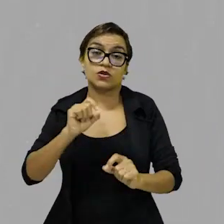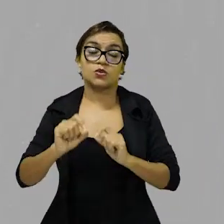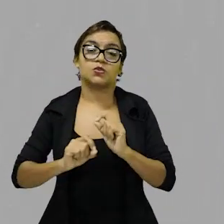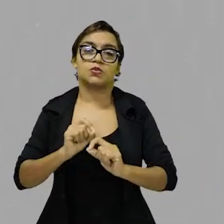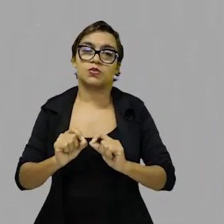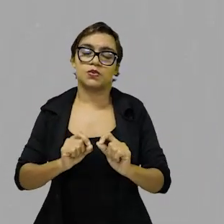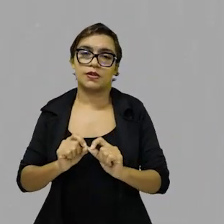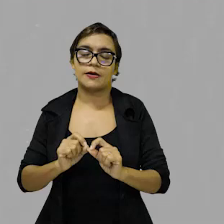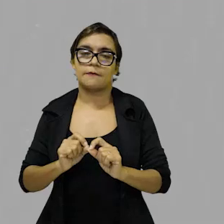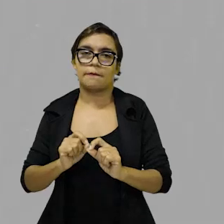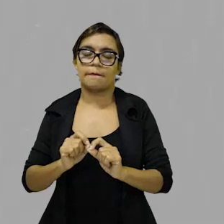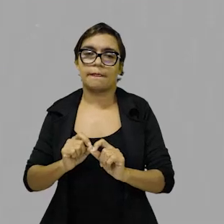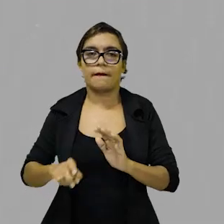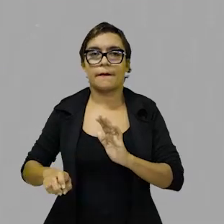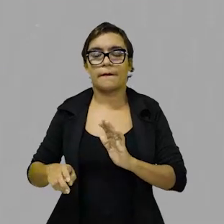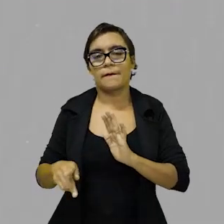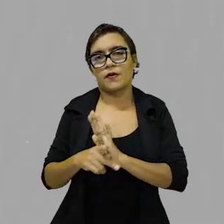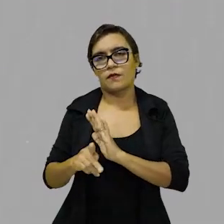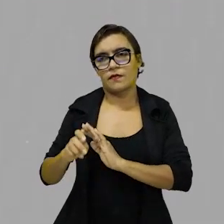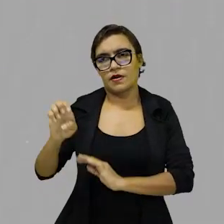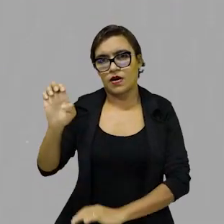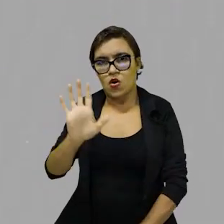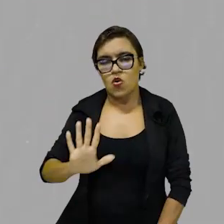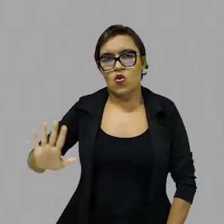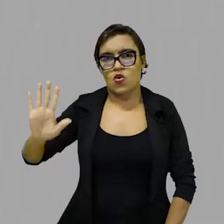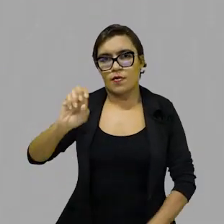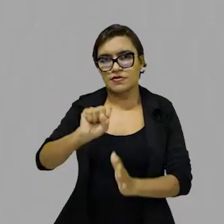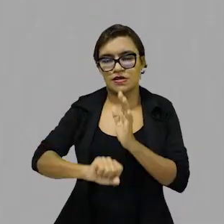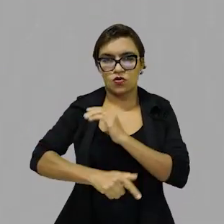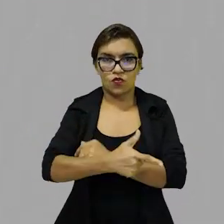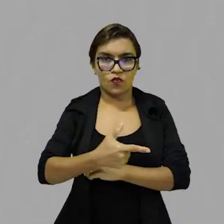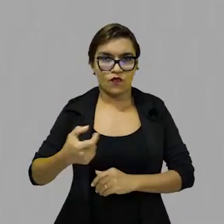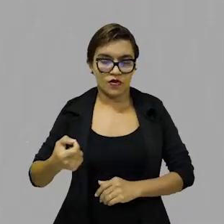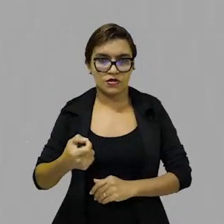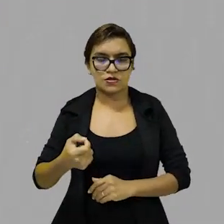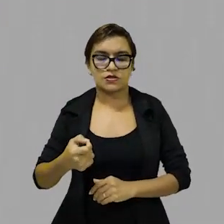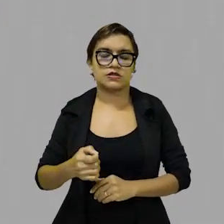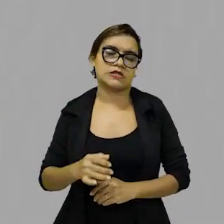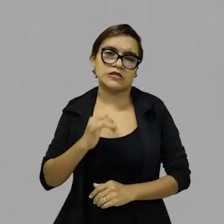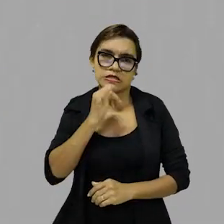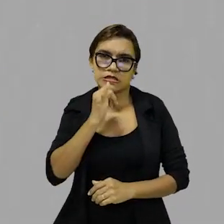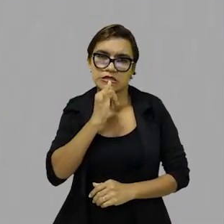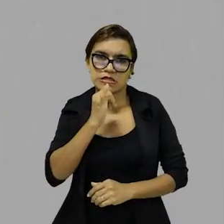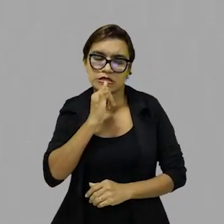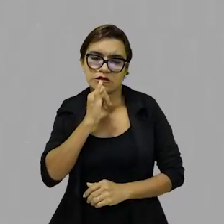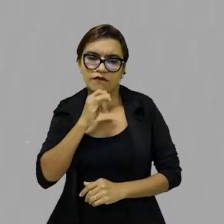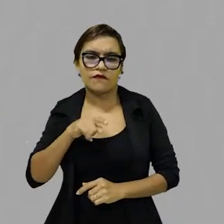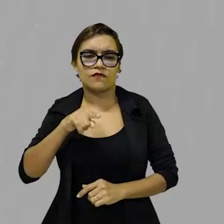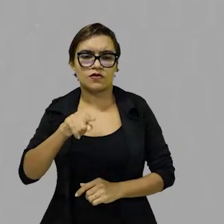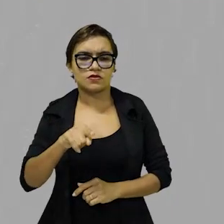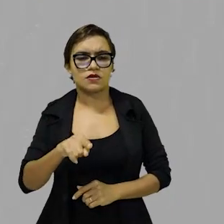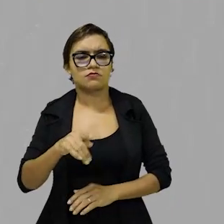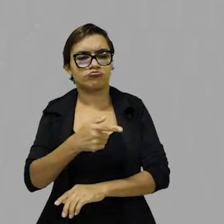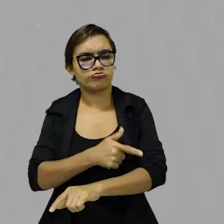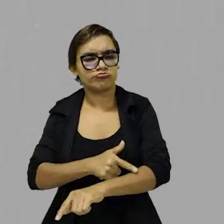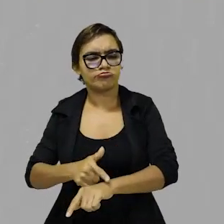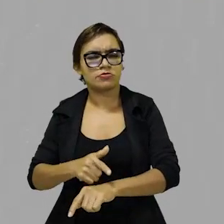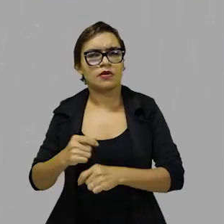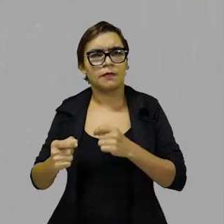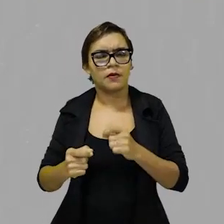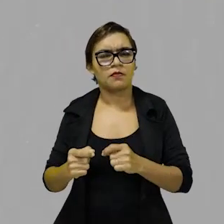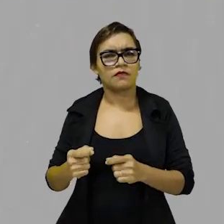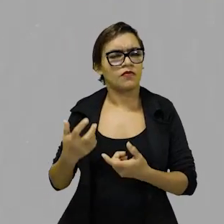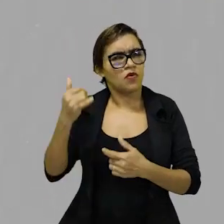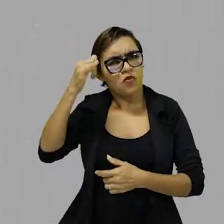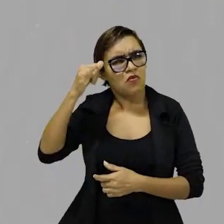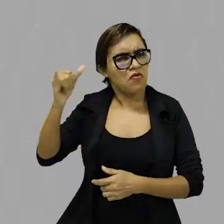dita civilidade da Europa do início do século XX. Né? Por que vocês são tão civilizados que não conseguiram evitar a Primeira Guerra Mundial?